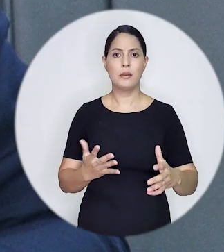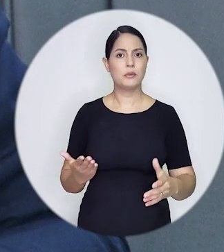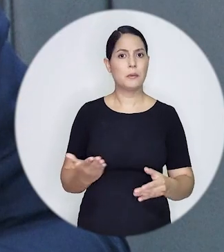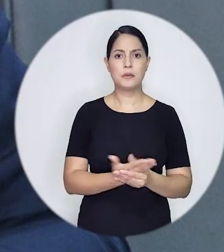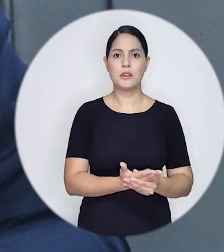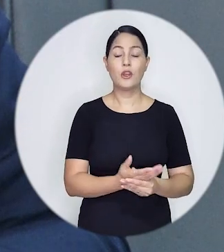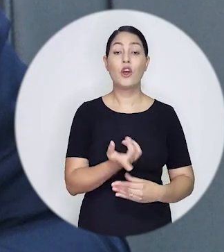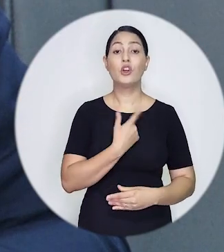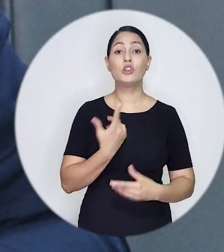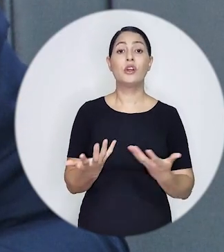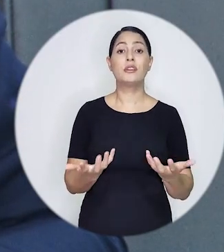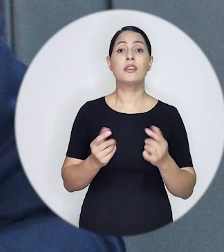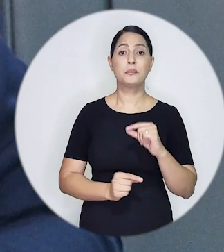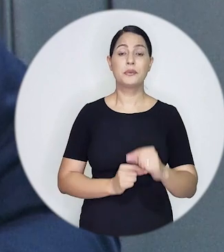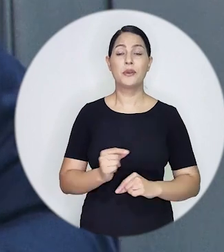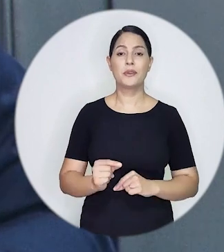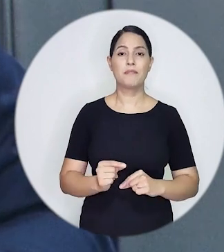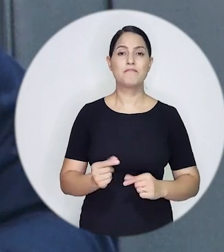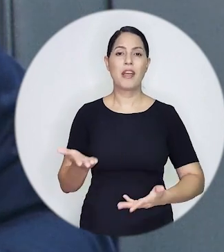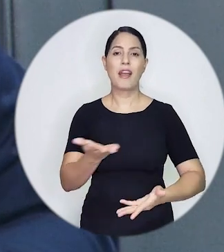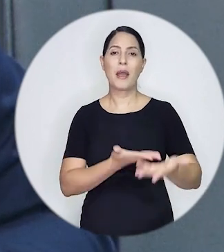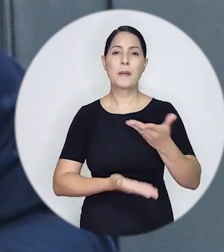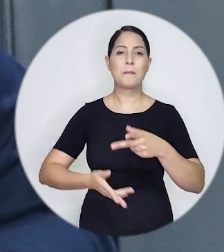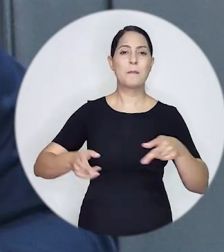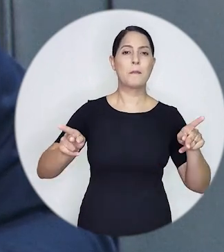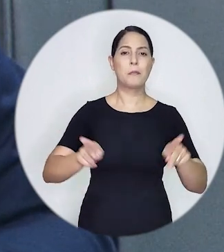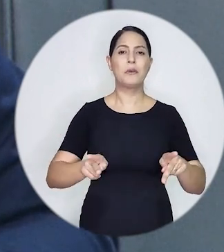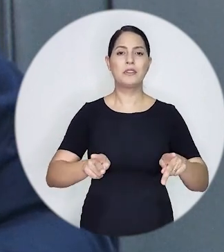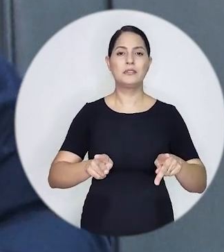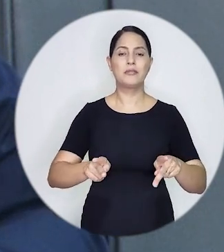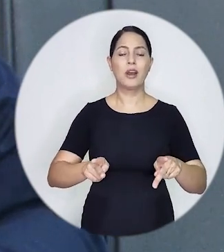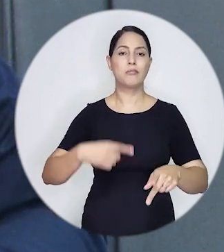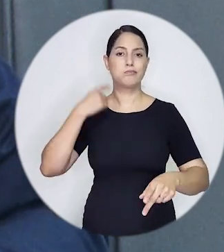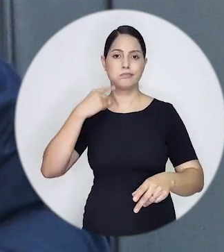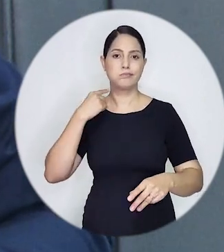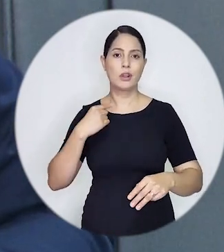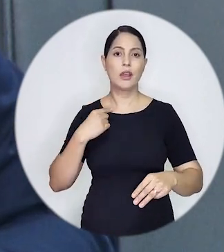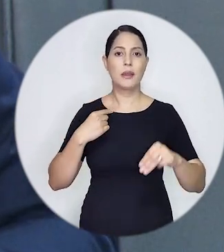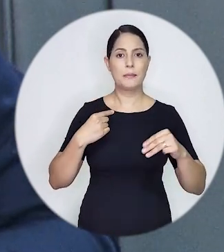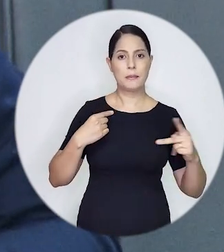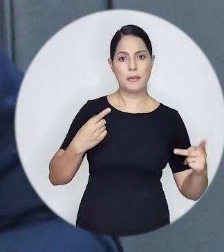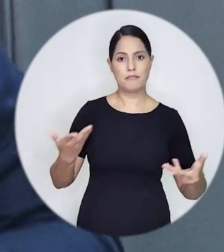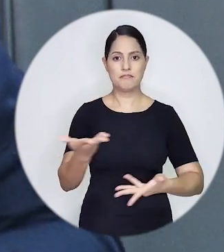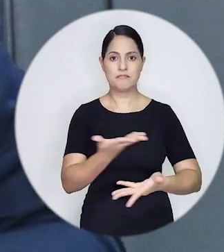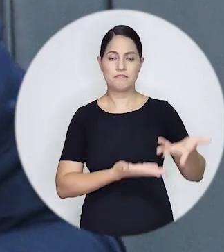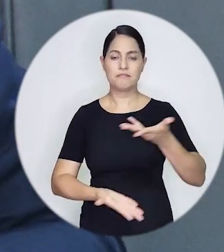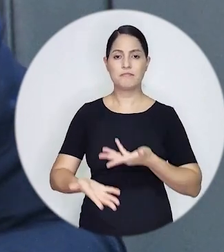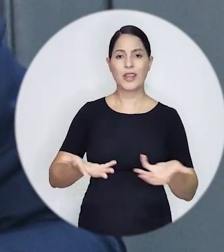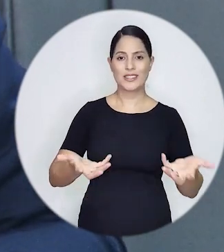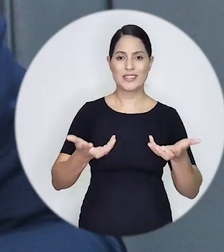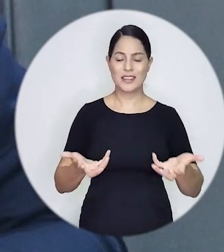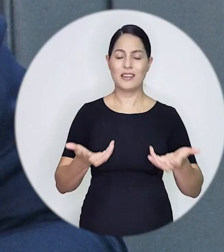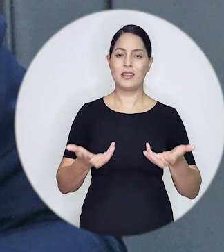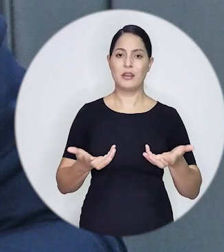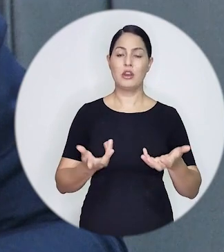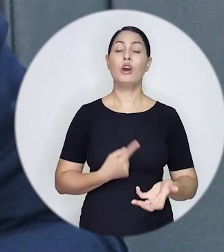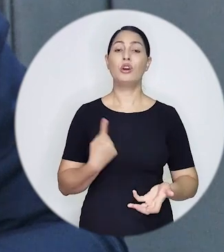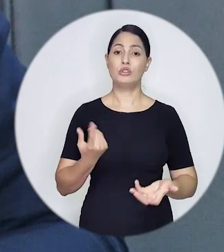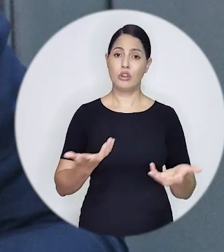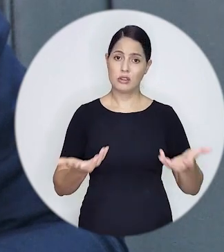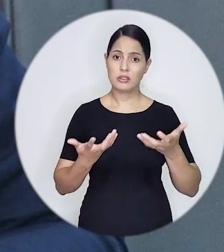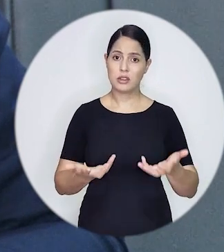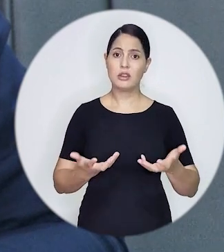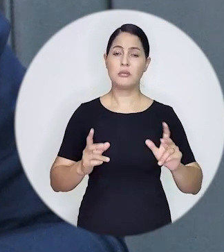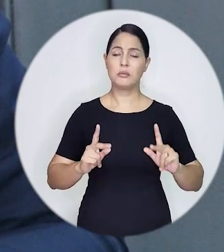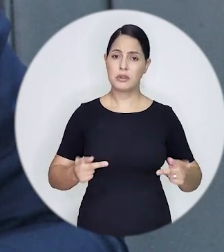Esse é um tema que pulsa, é um tema que encontra alguma resistência ainda na sociedade, é um tema